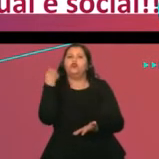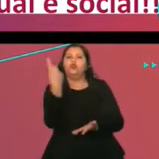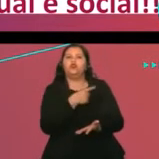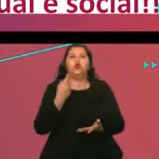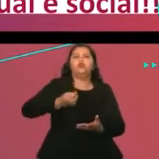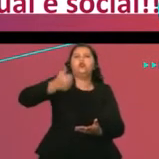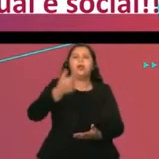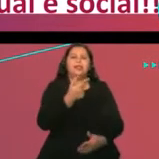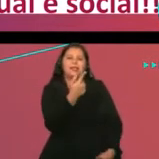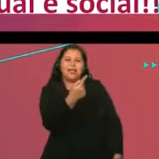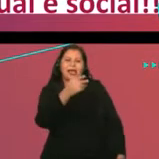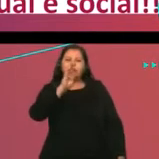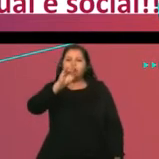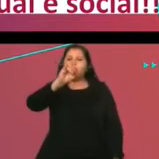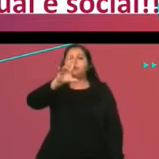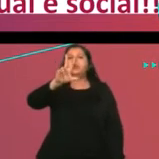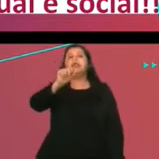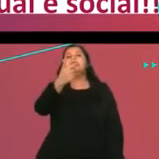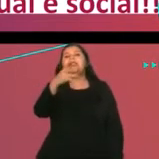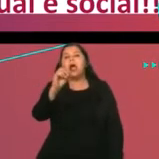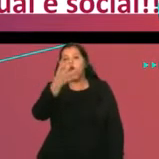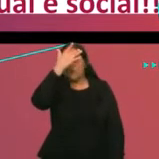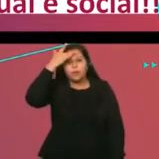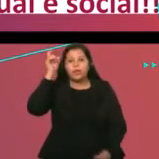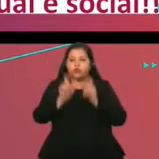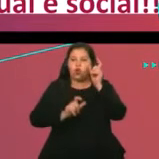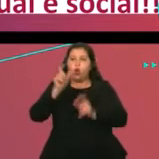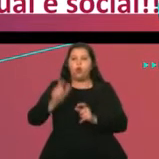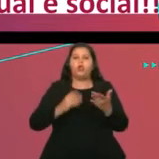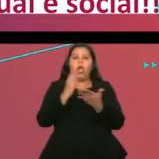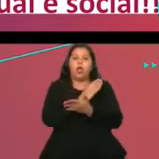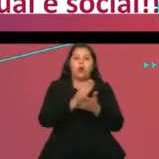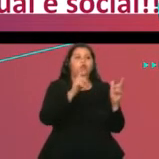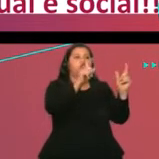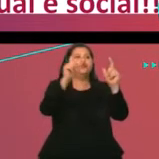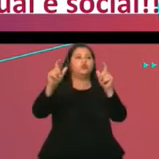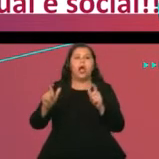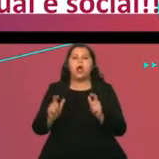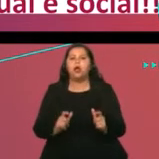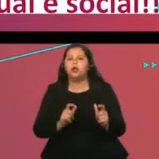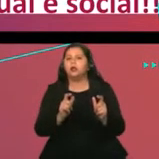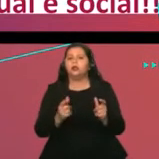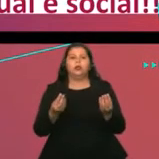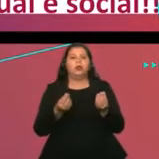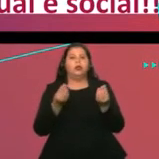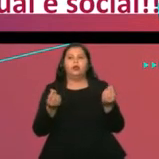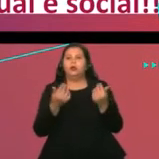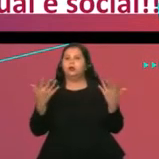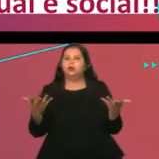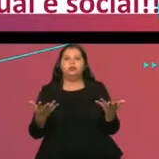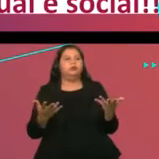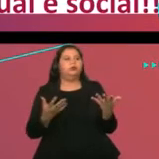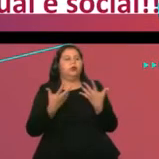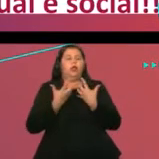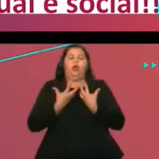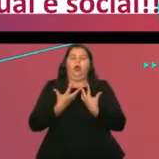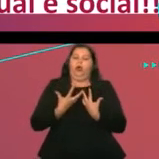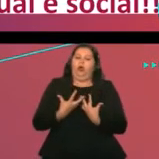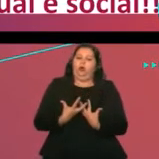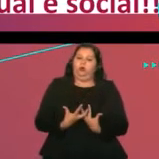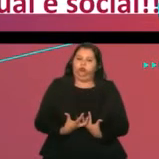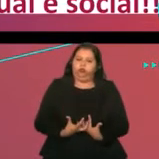7 bilhões de pessoas em alguns lugares consumindo é exaustivamente